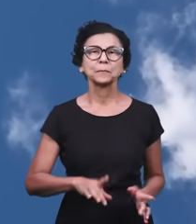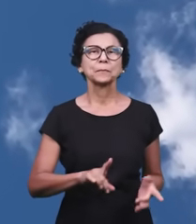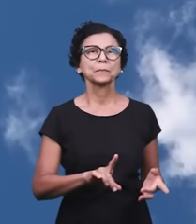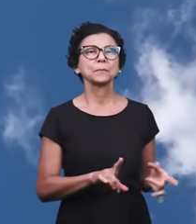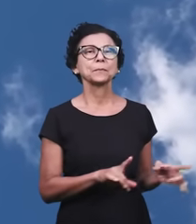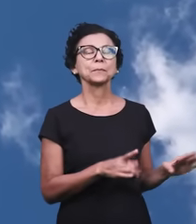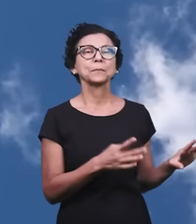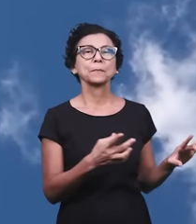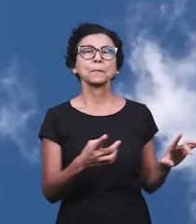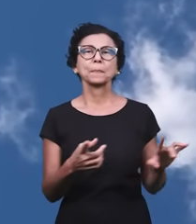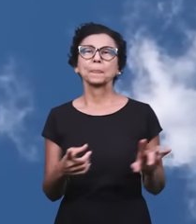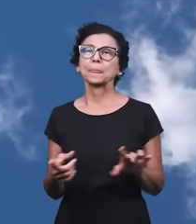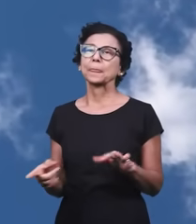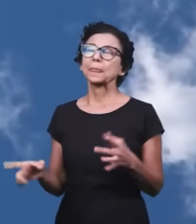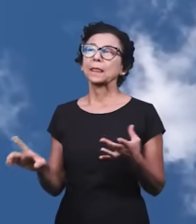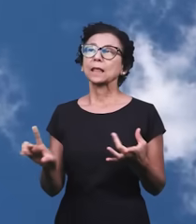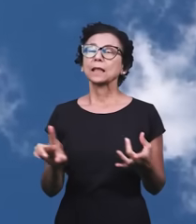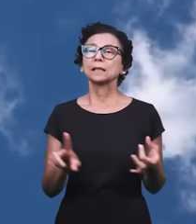Jesus.